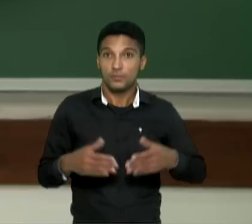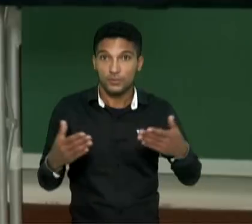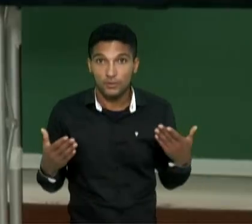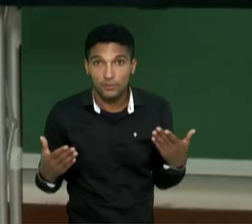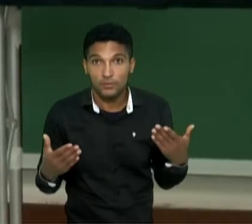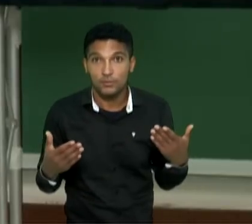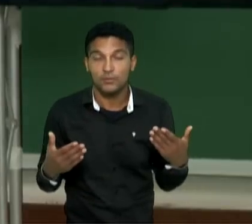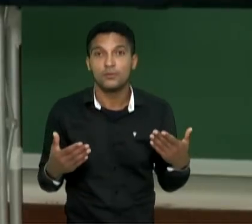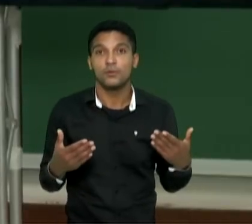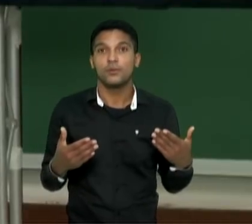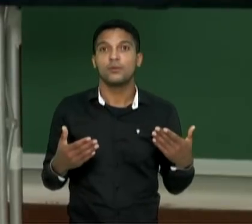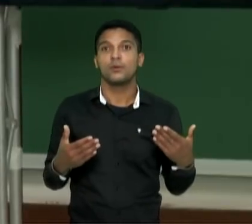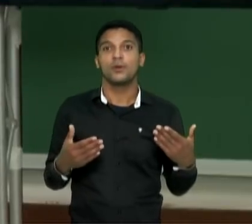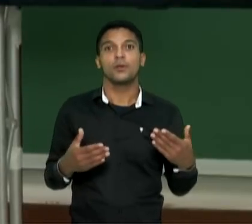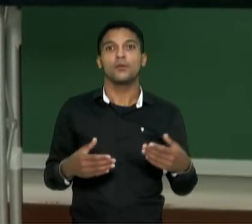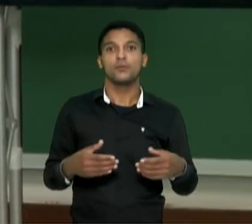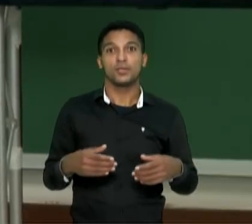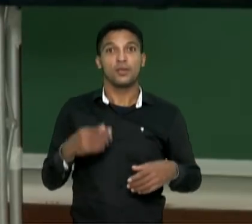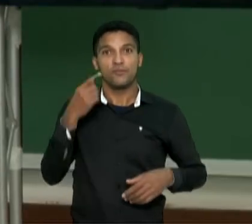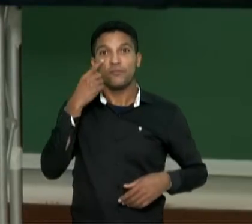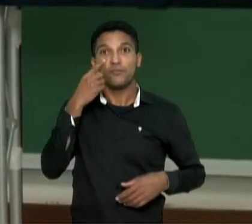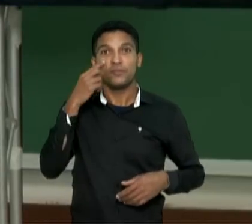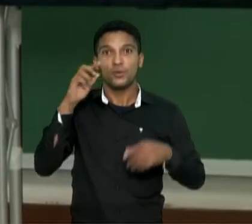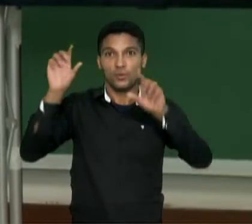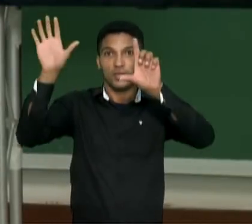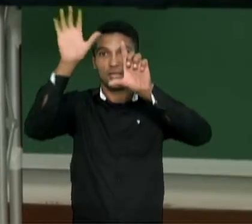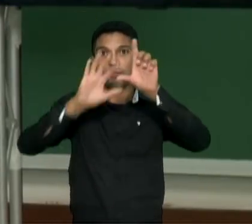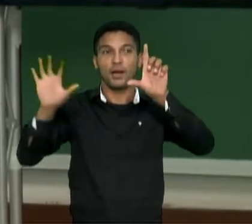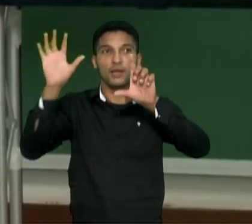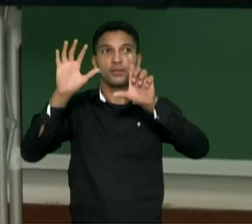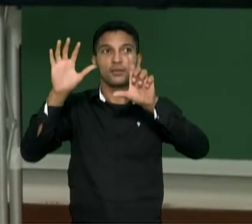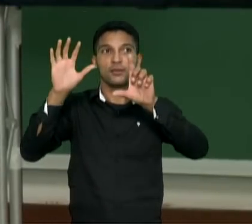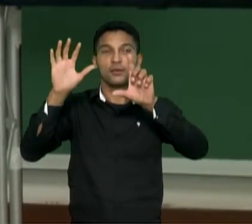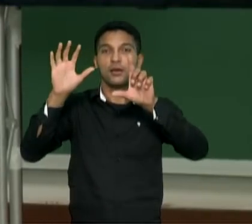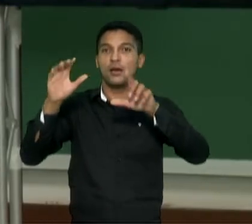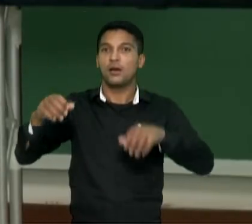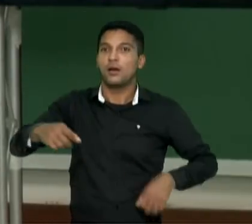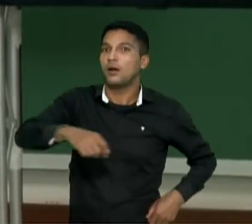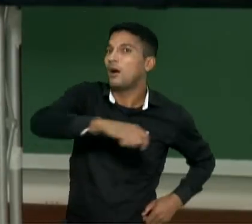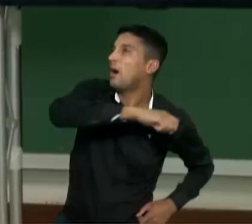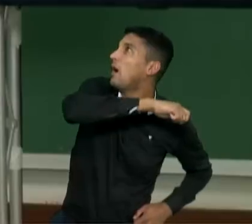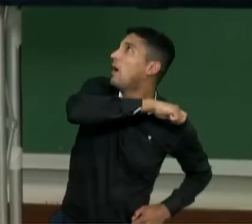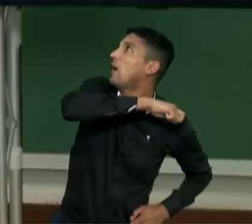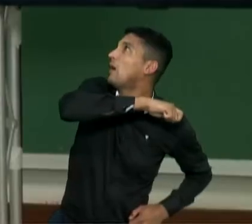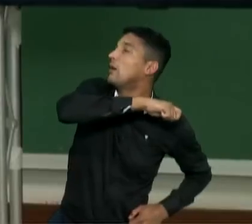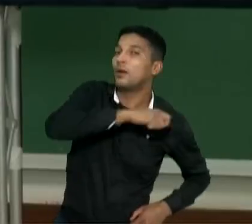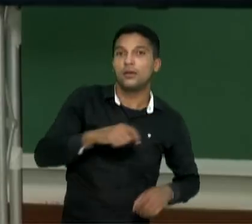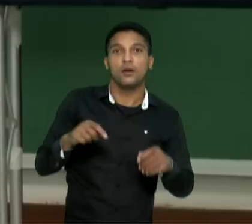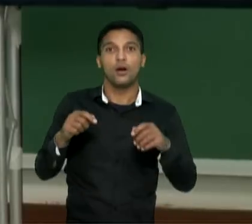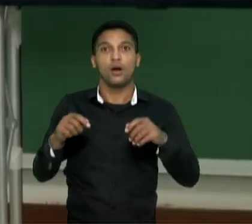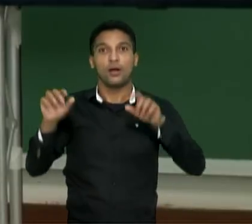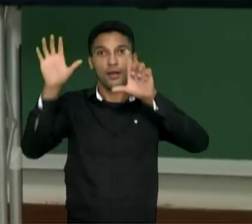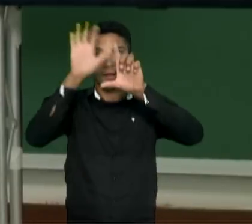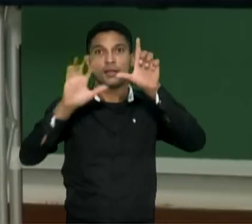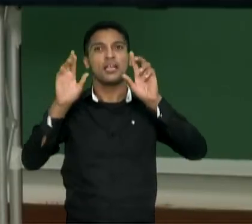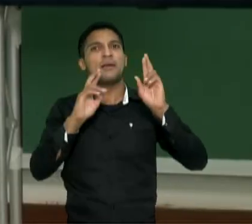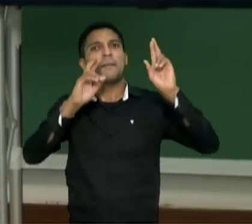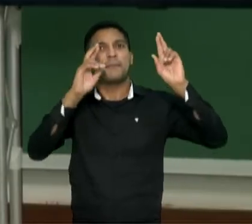Então, à primeira vista a gente já vê que o trabalho do Bernini é bem diferente